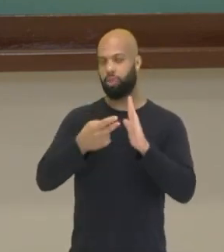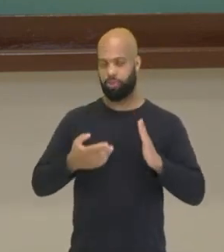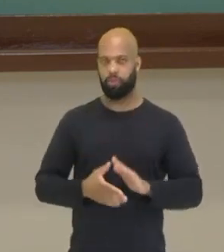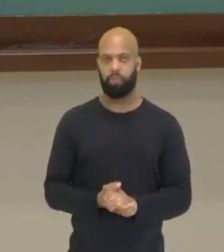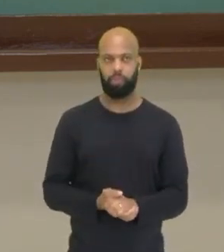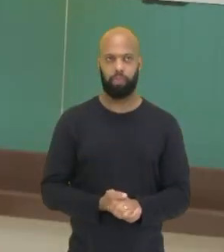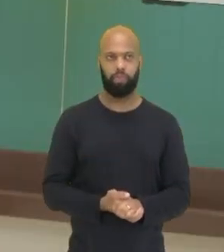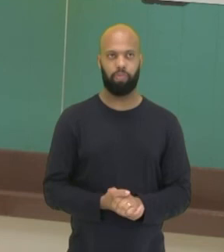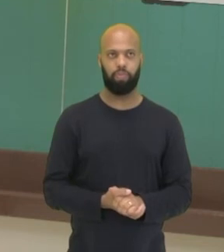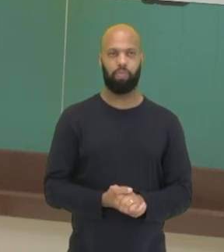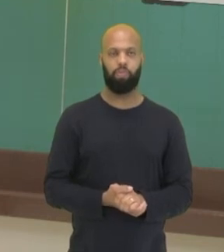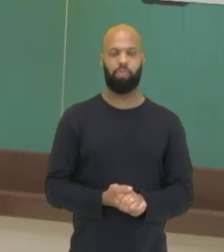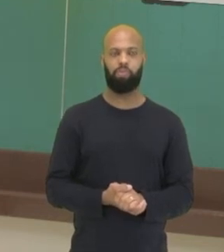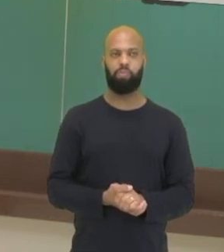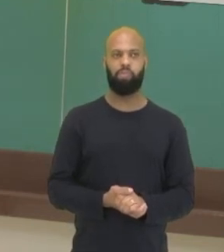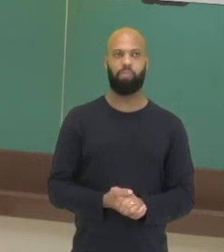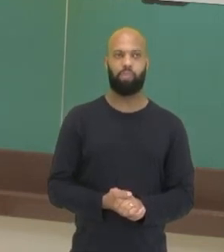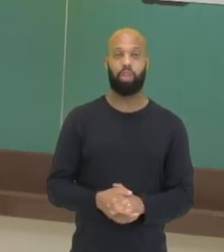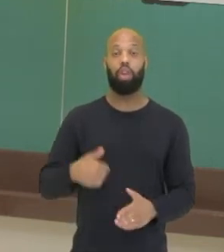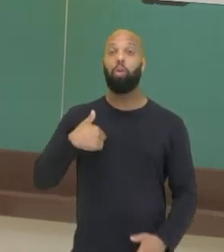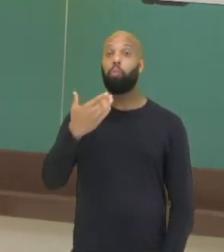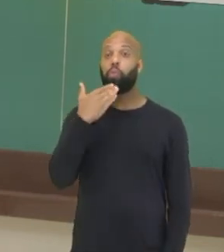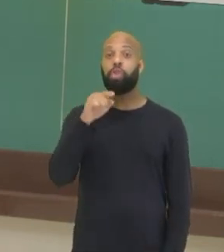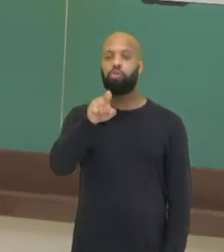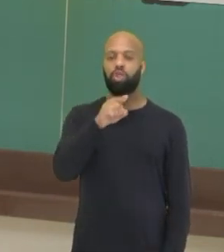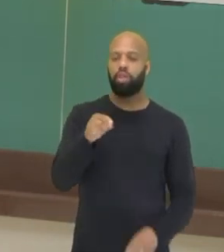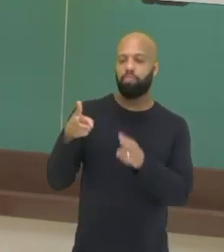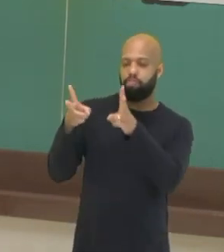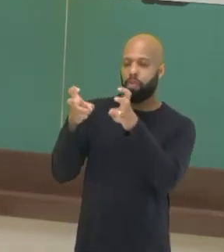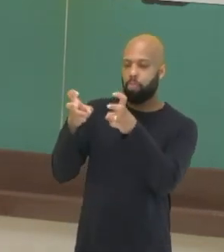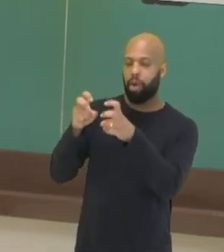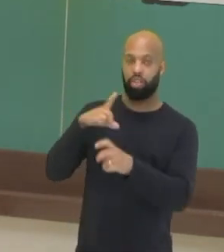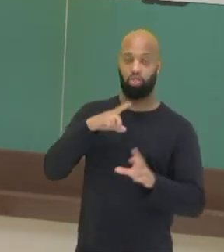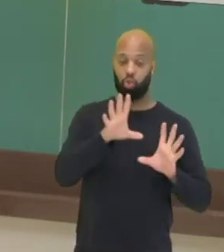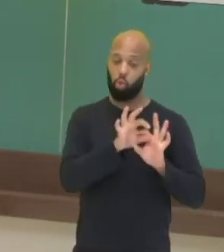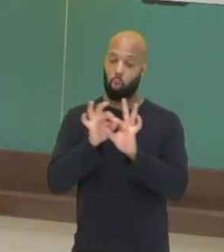então? Acompanhe lá. Eu pedi para você observar o